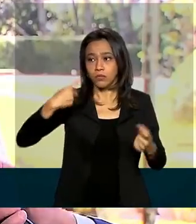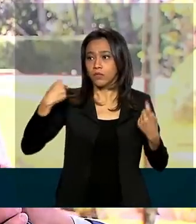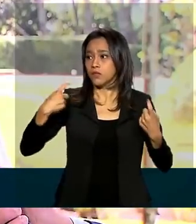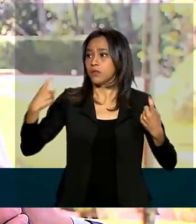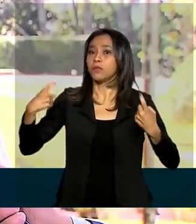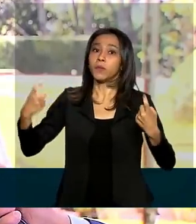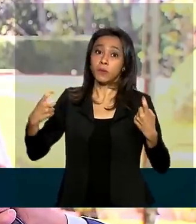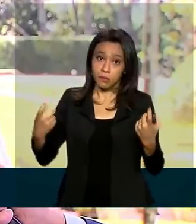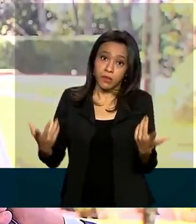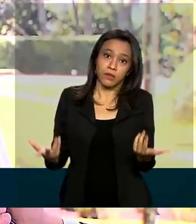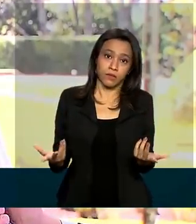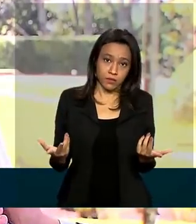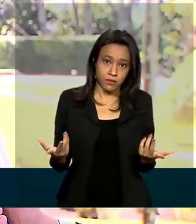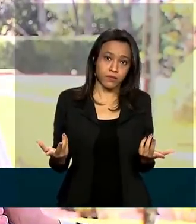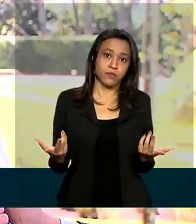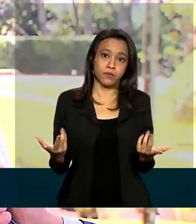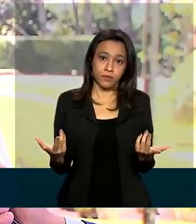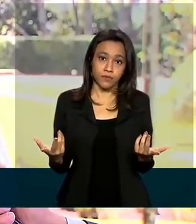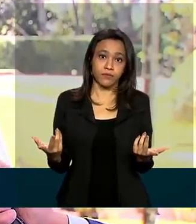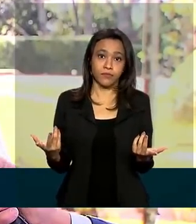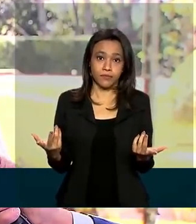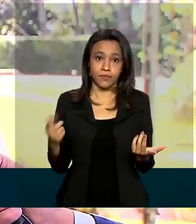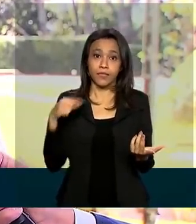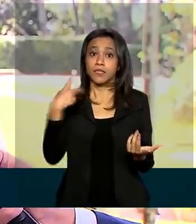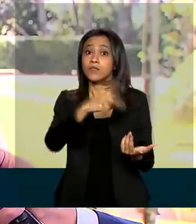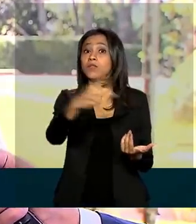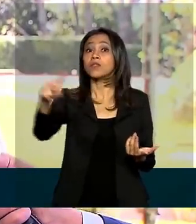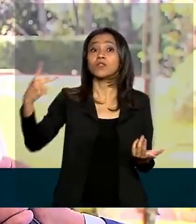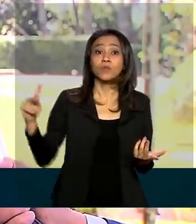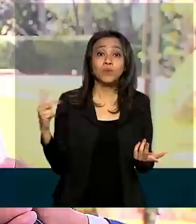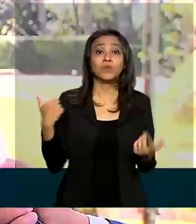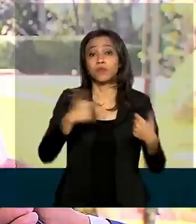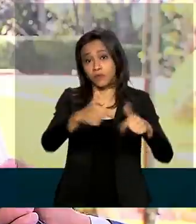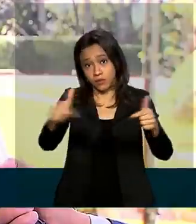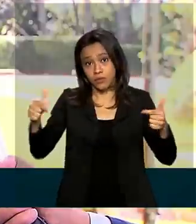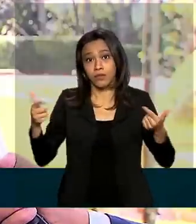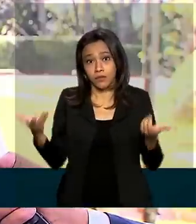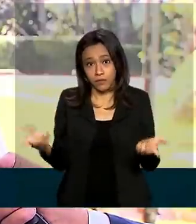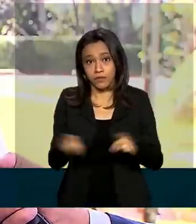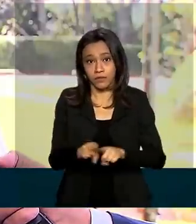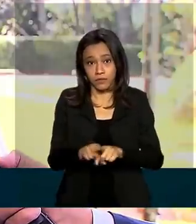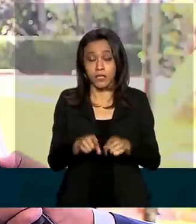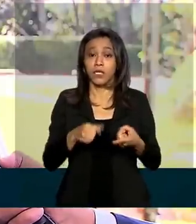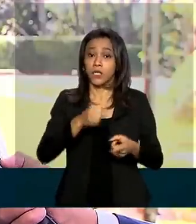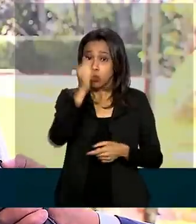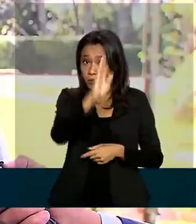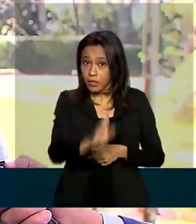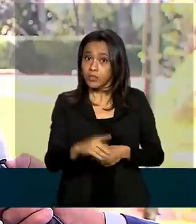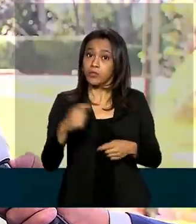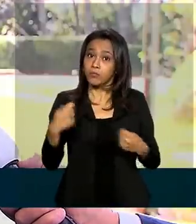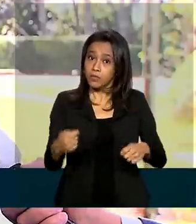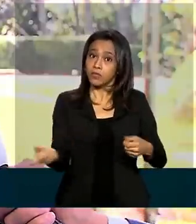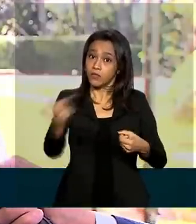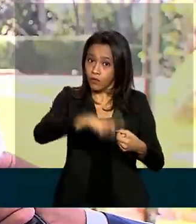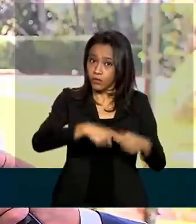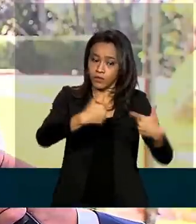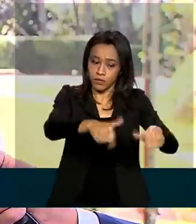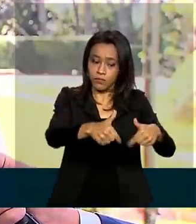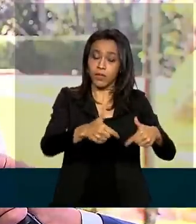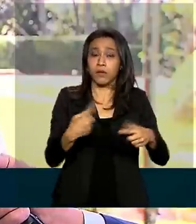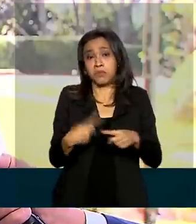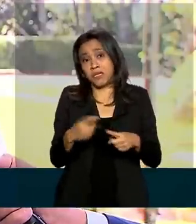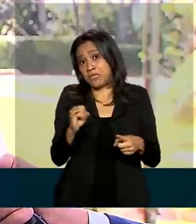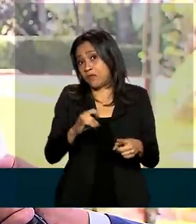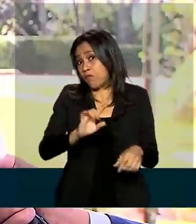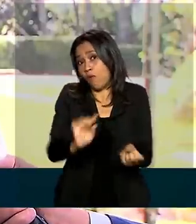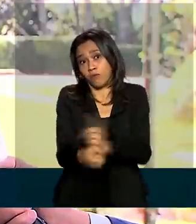preocupado com o filho da sua atividade laboral nossa o brasil tem que temos que voltar a trabalhar porque